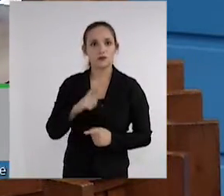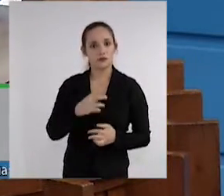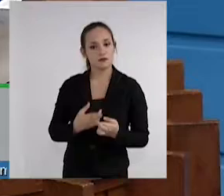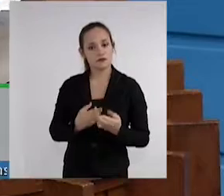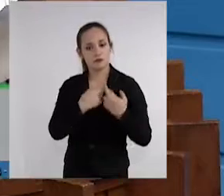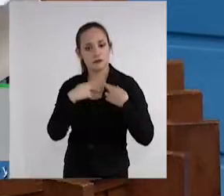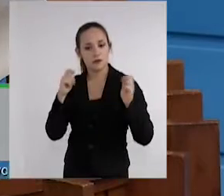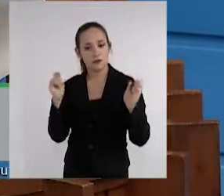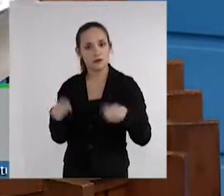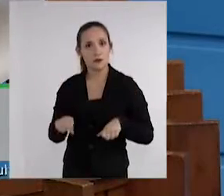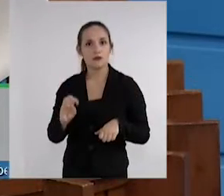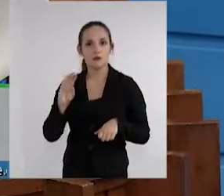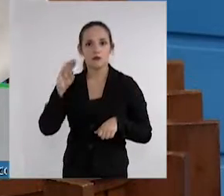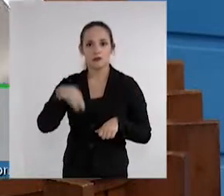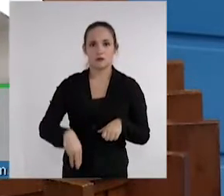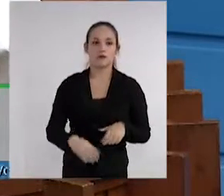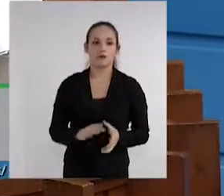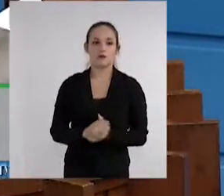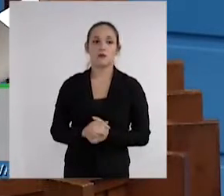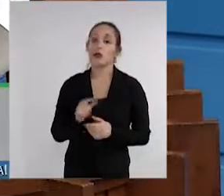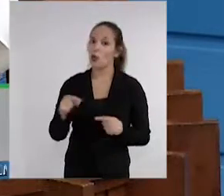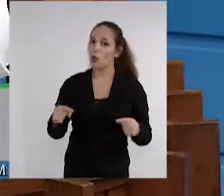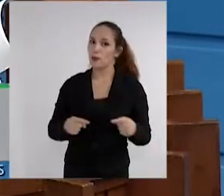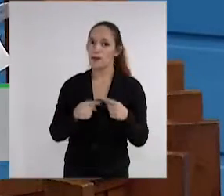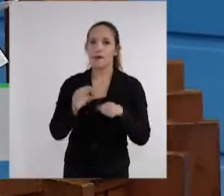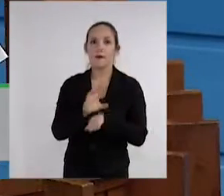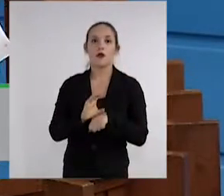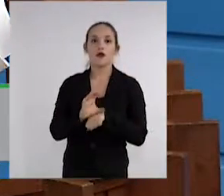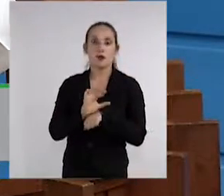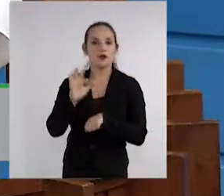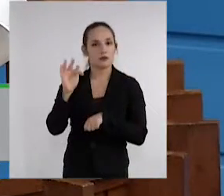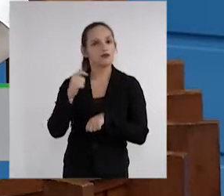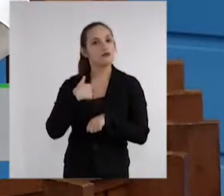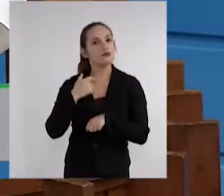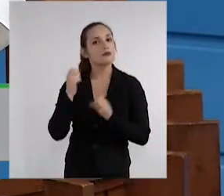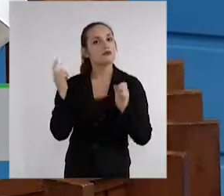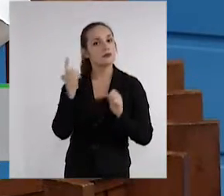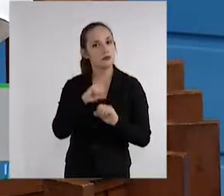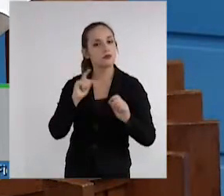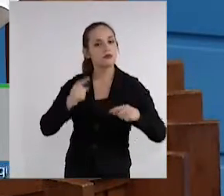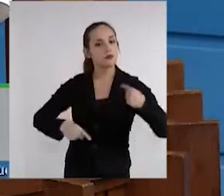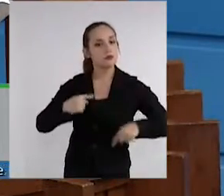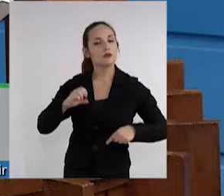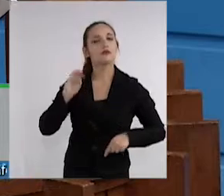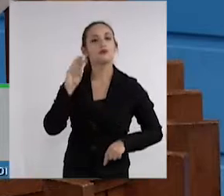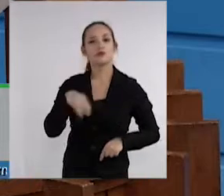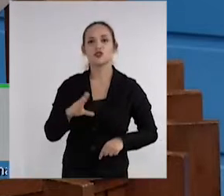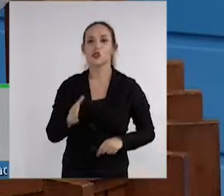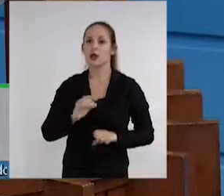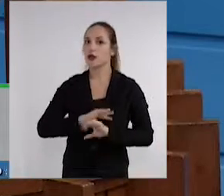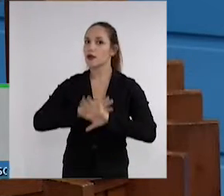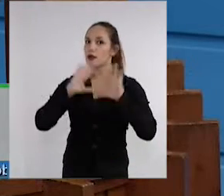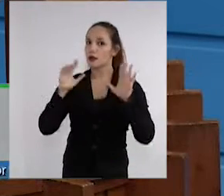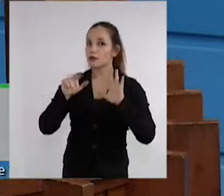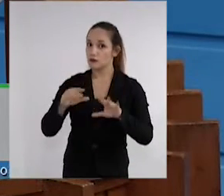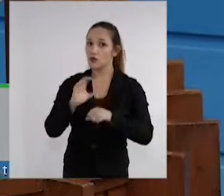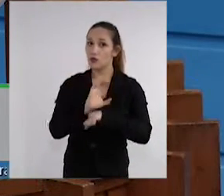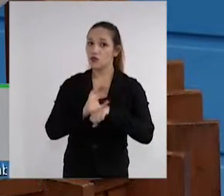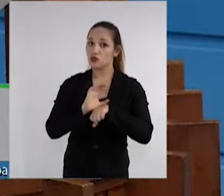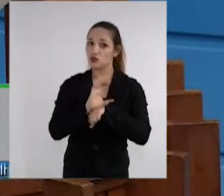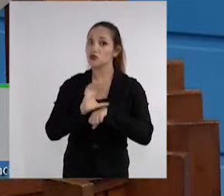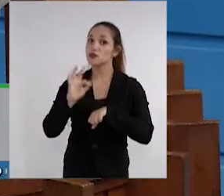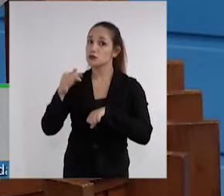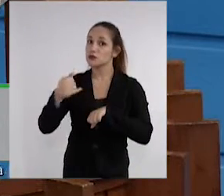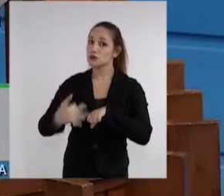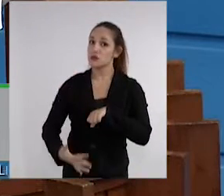prerrogativas e as determinações constitucionais para fazer esse debate. Está muito claro na Constituição